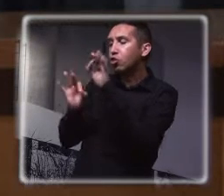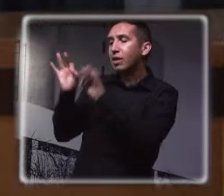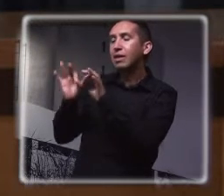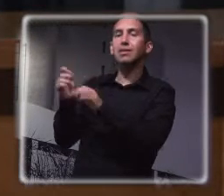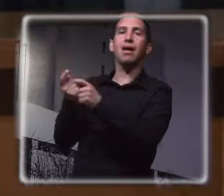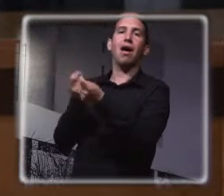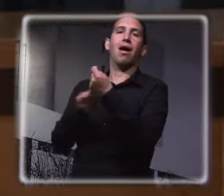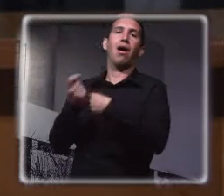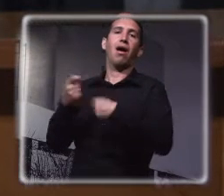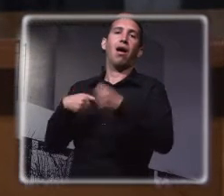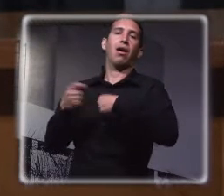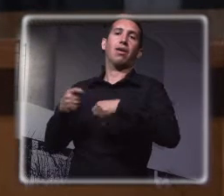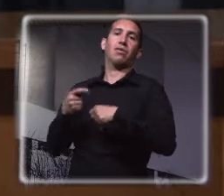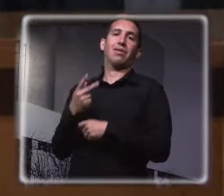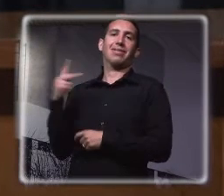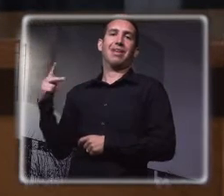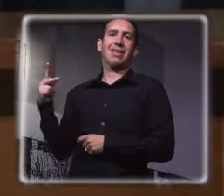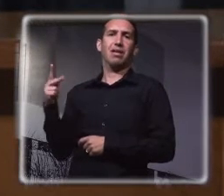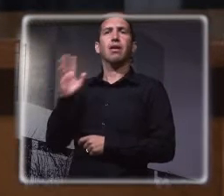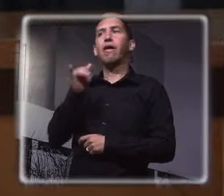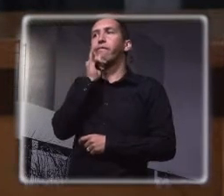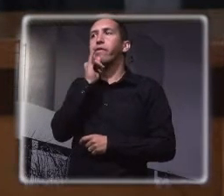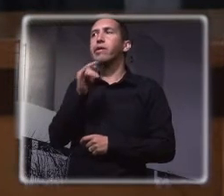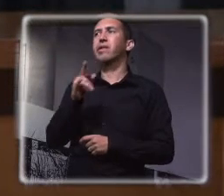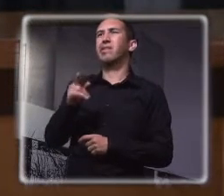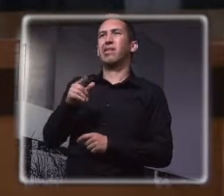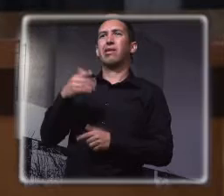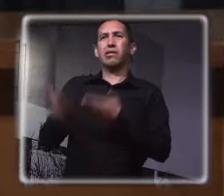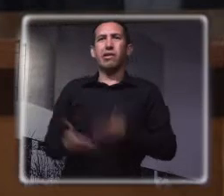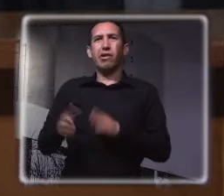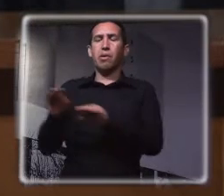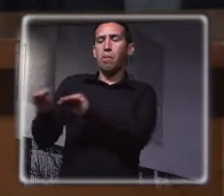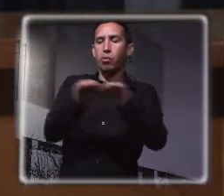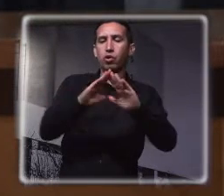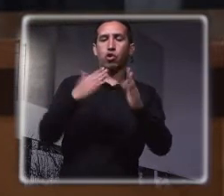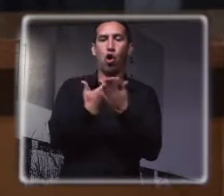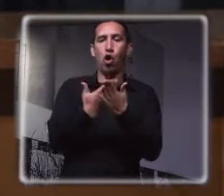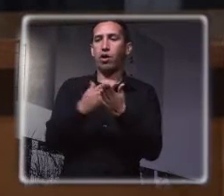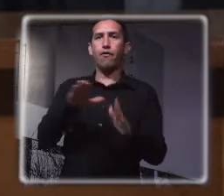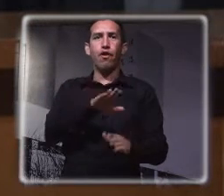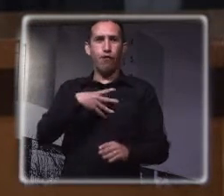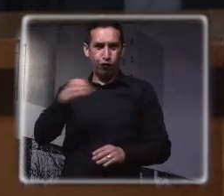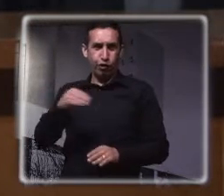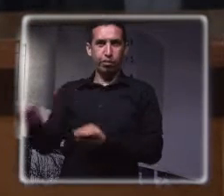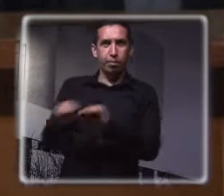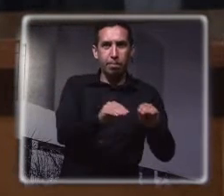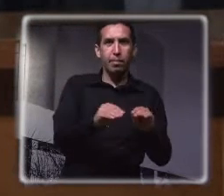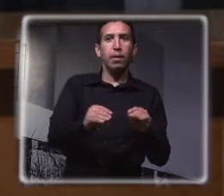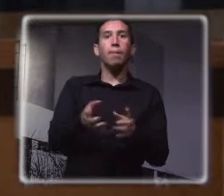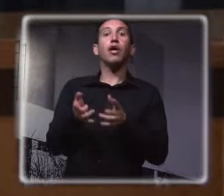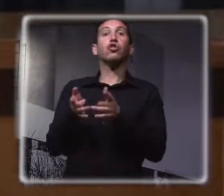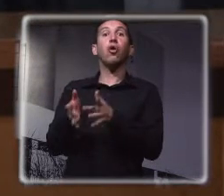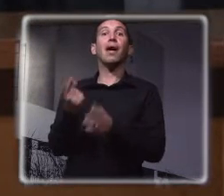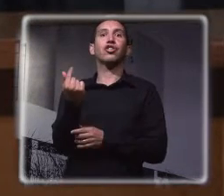reorganização financeira. Muitas vezes cancelou serviços, mudou os filhos de escola, para poder ter uma sobra orçamentária para,